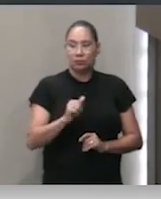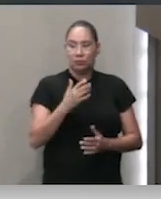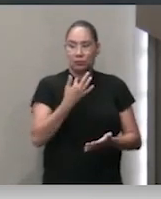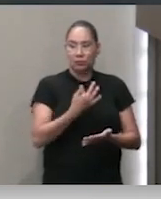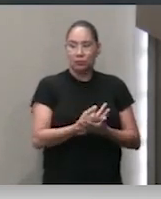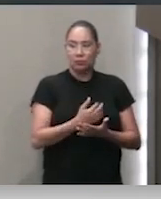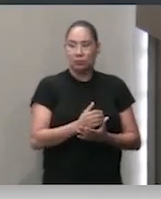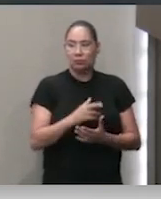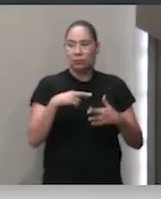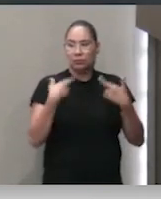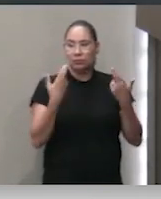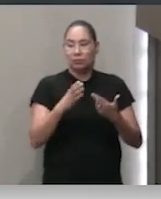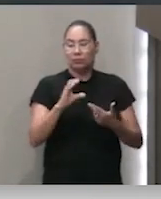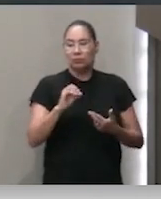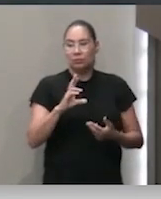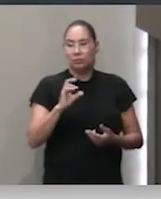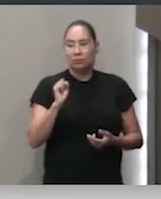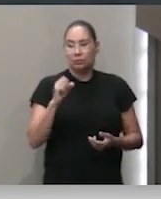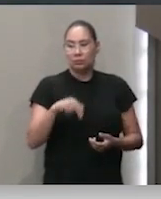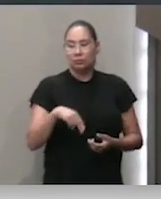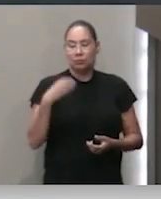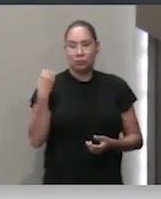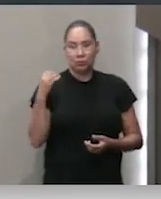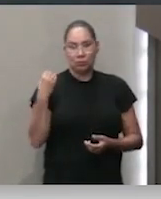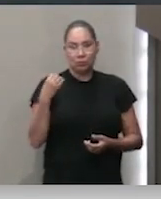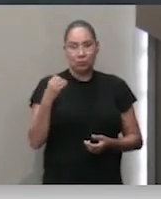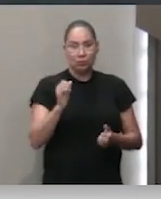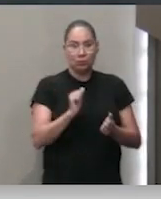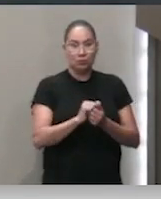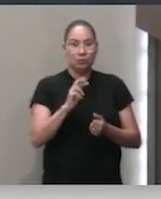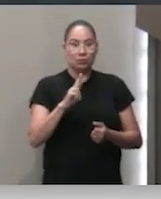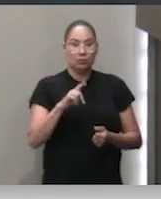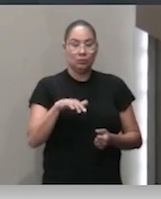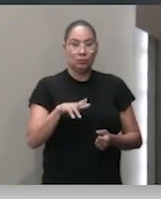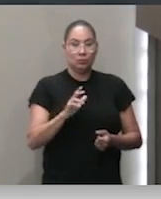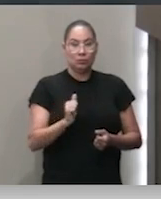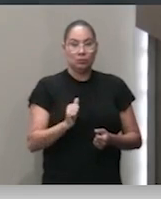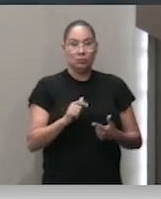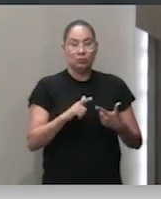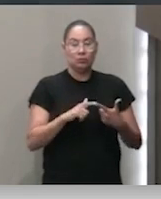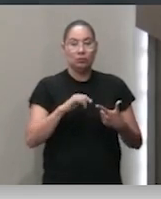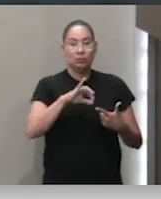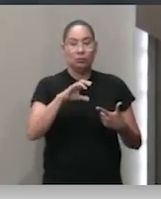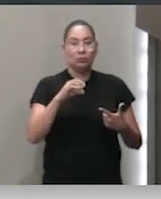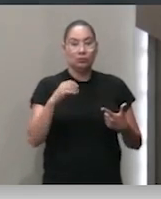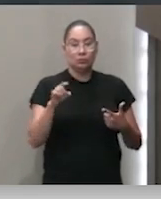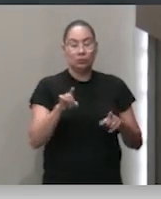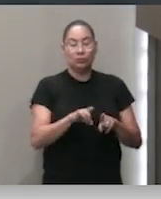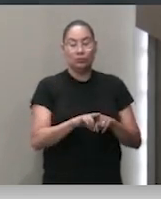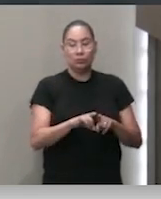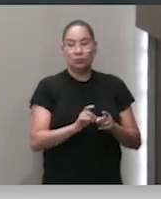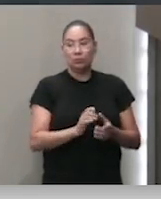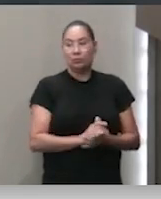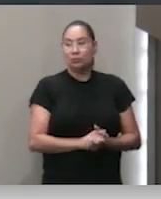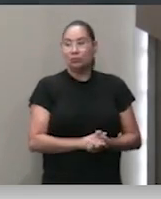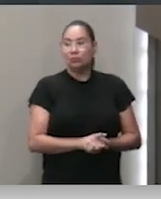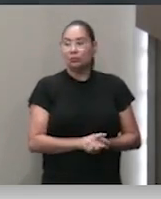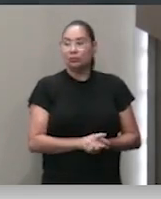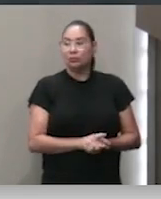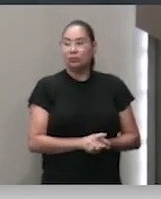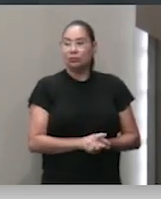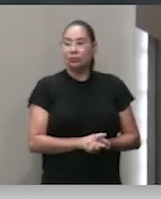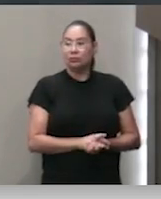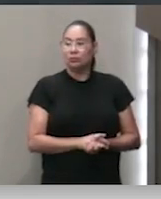está na reunião da Corsã, lá em Porto Alegre, junto com a vereadora Regina e o vereador João Pedro Nunes. Então,